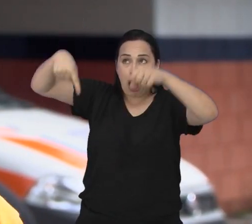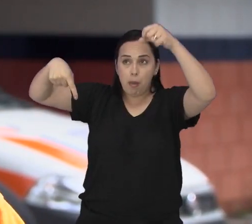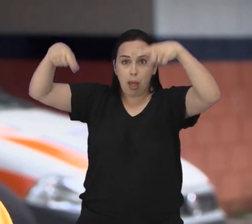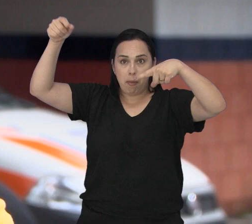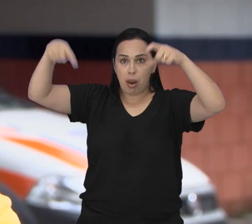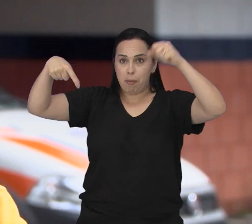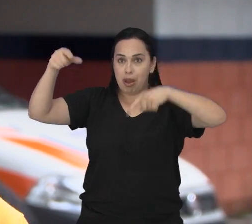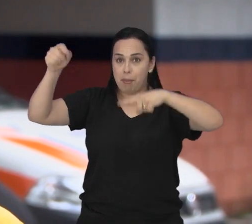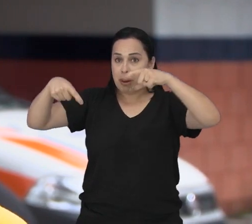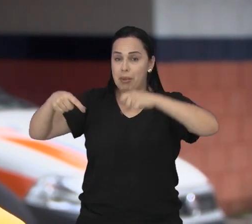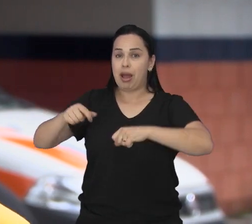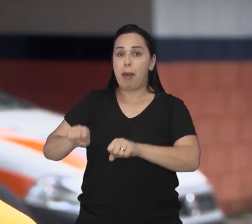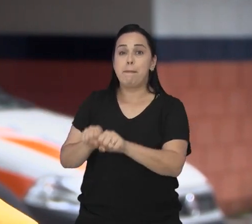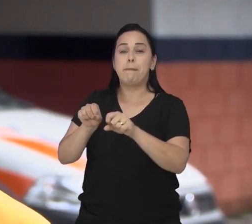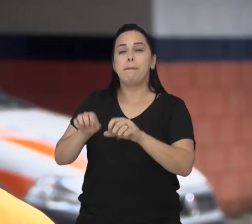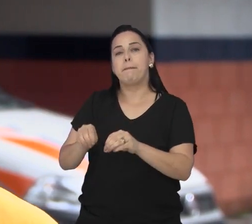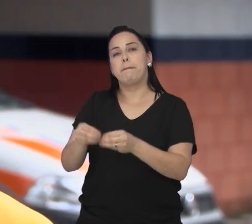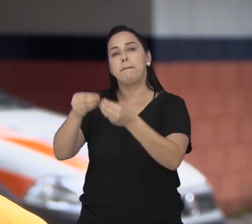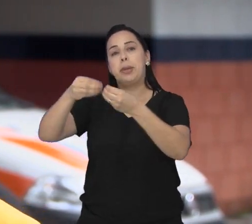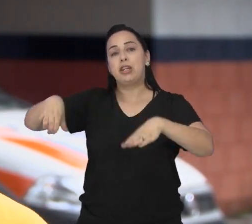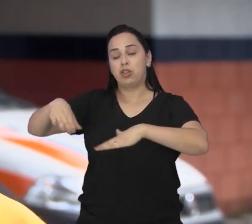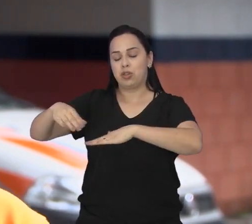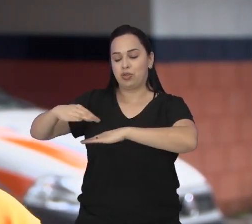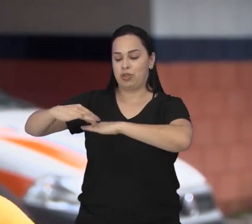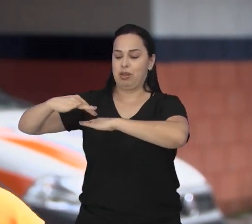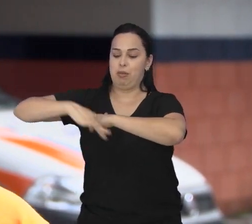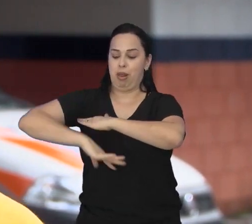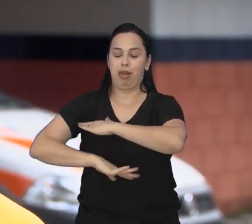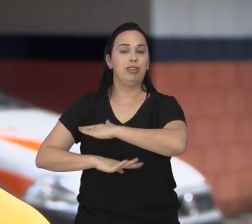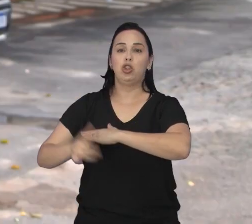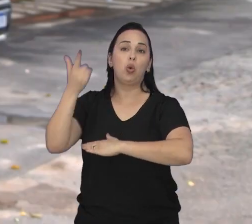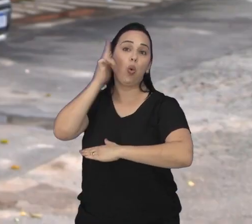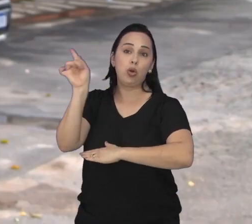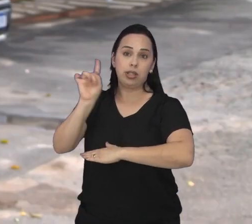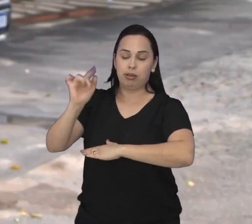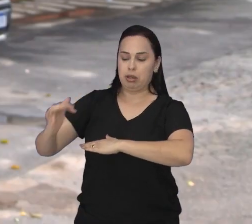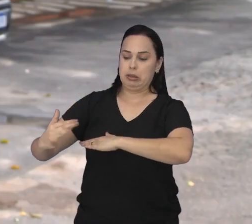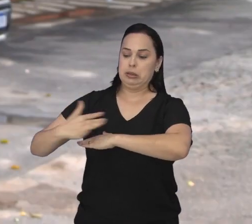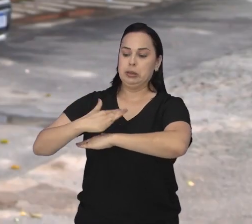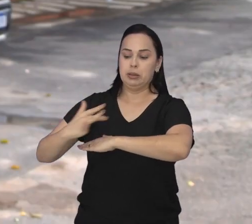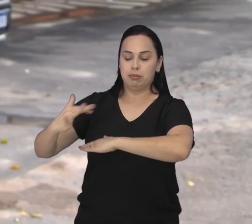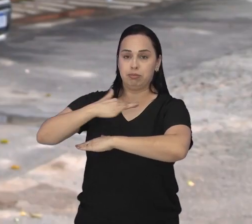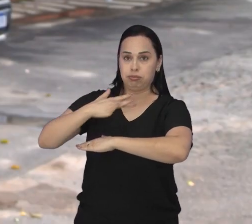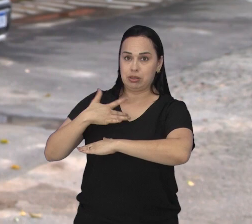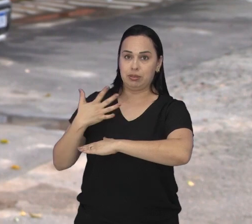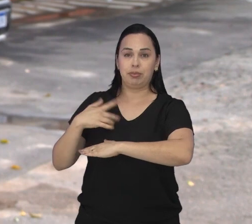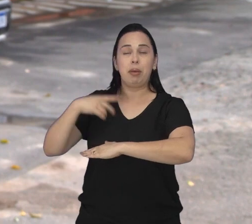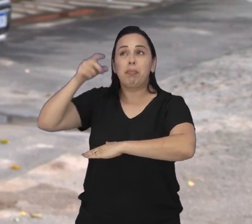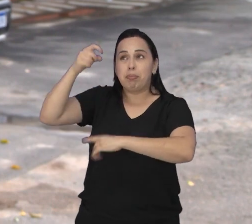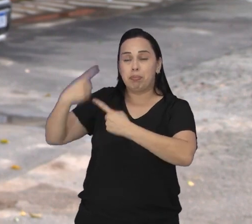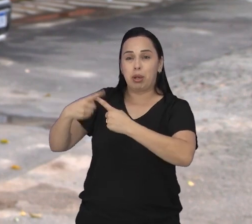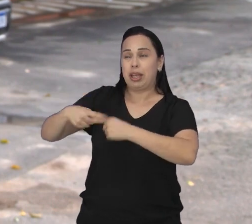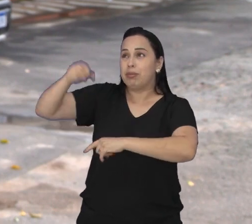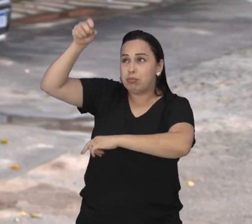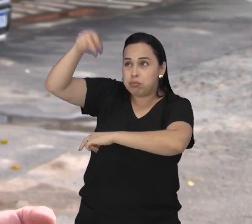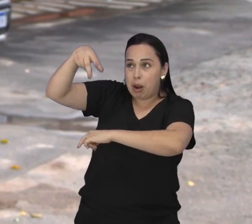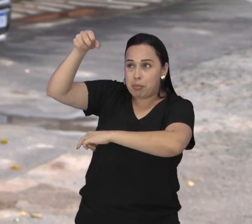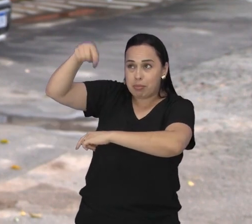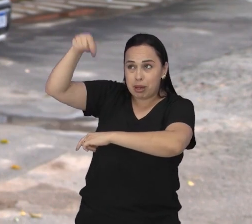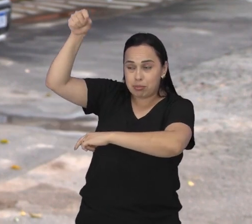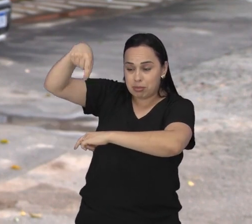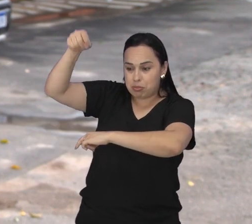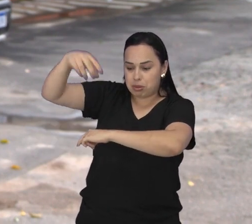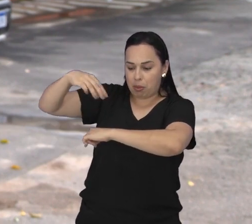granizo, que prejudicou o escoamento da água nas bocas de lobo. Foi um alagamento onde esse volume de gelo